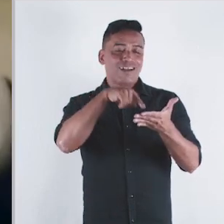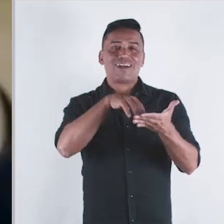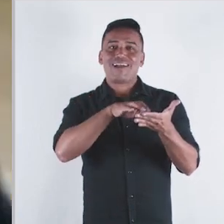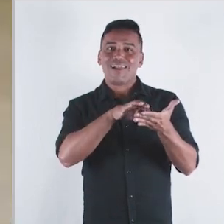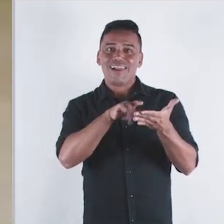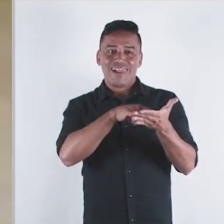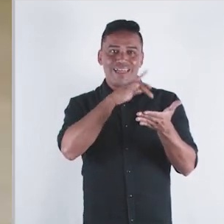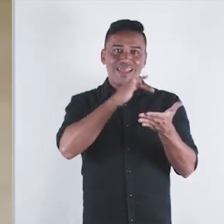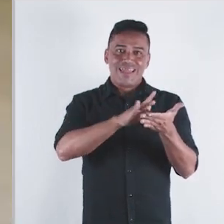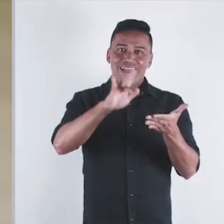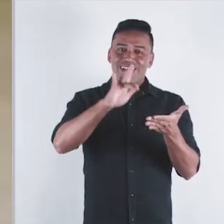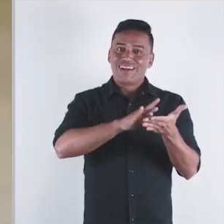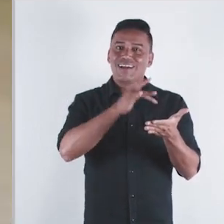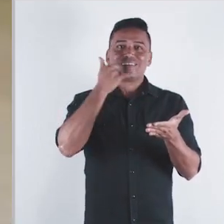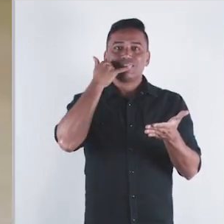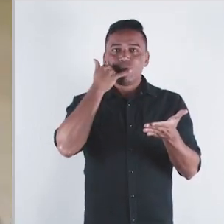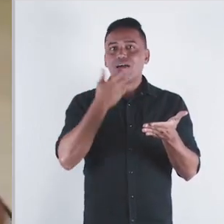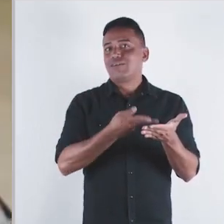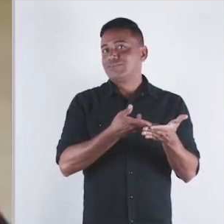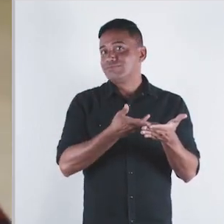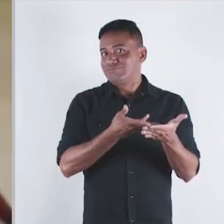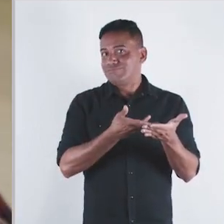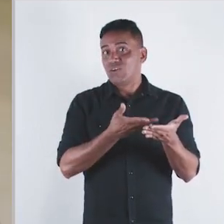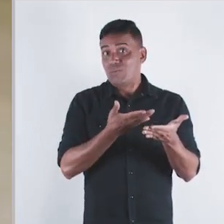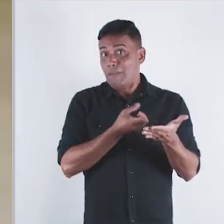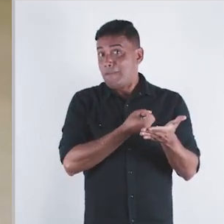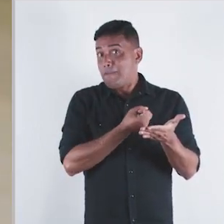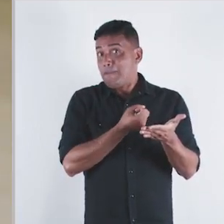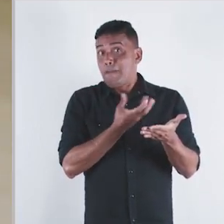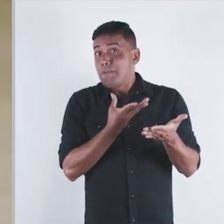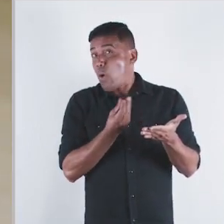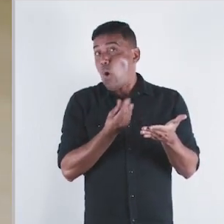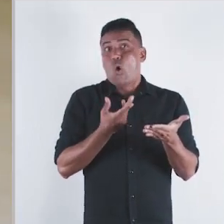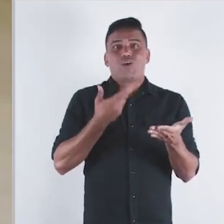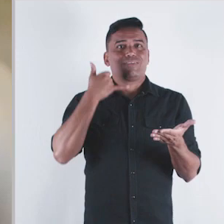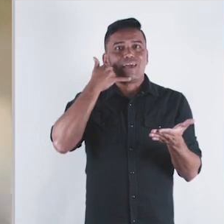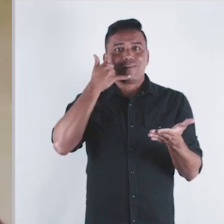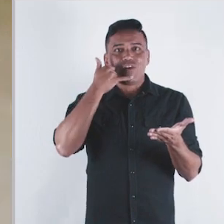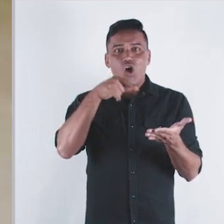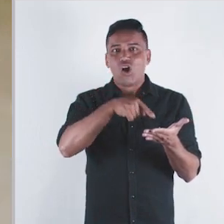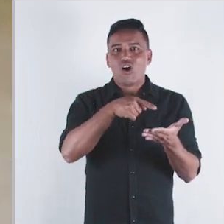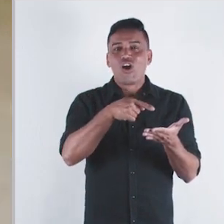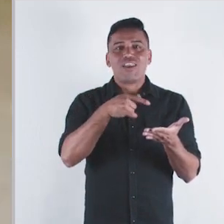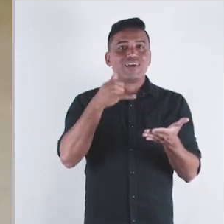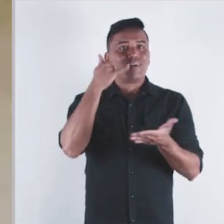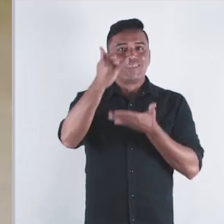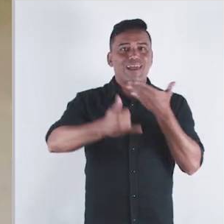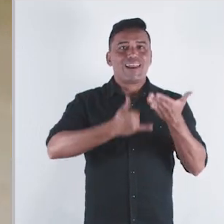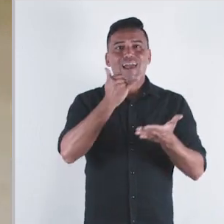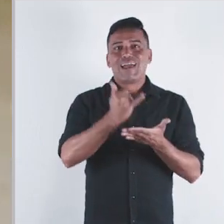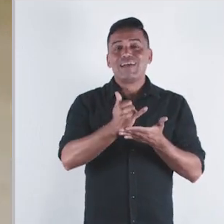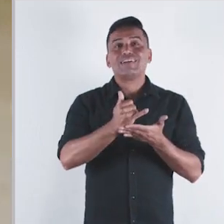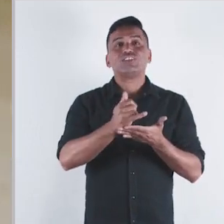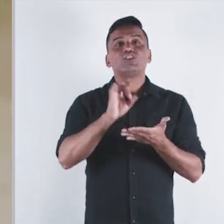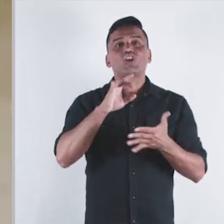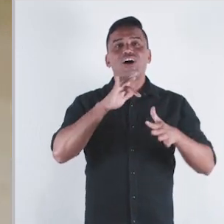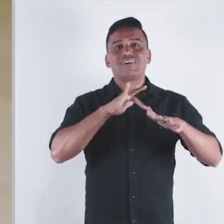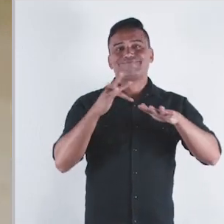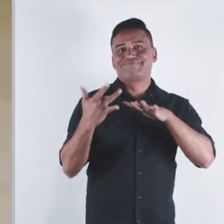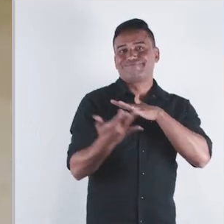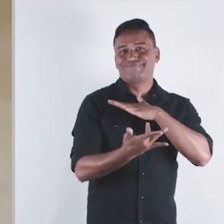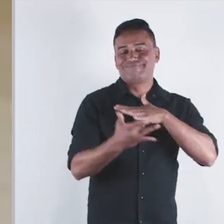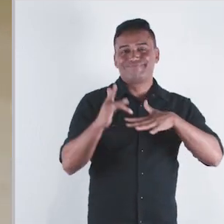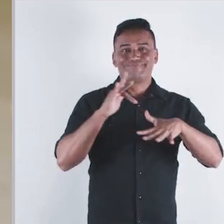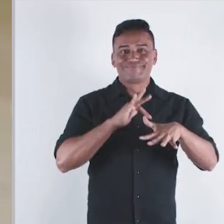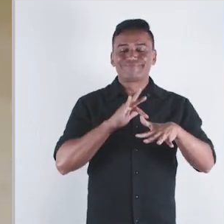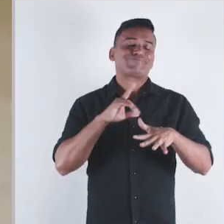E muitas dessas redes móveis, né, são exclusivas para acesso às redes sociais. Alguns planos